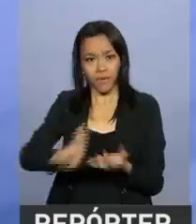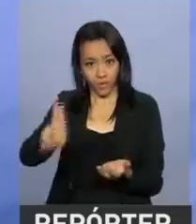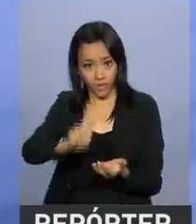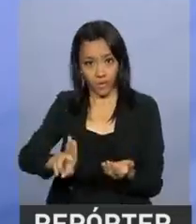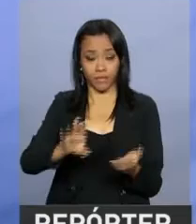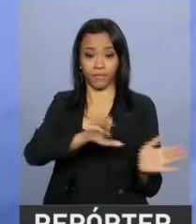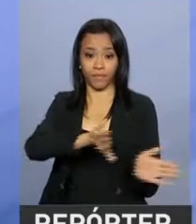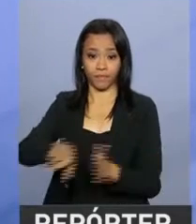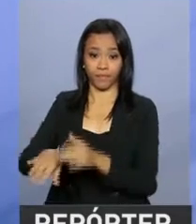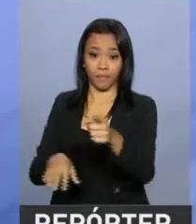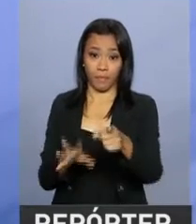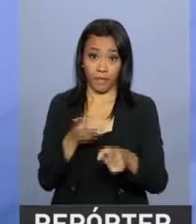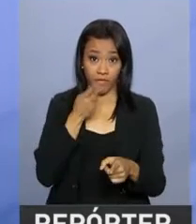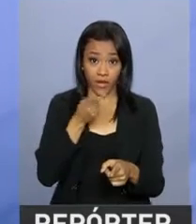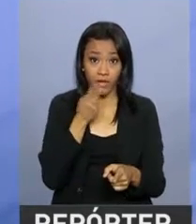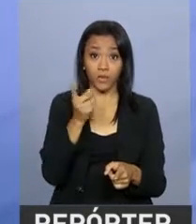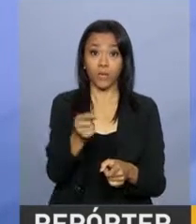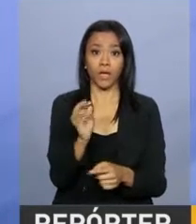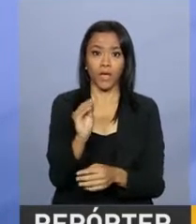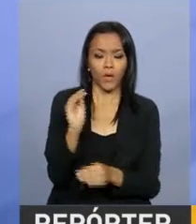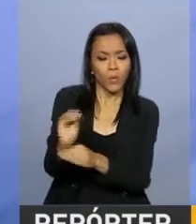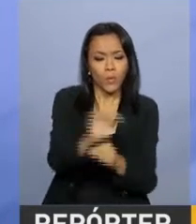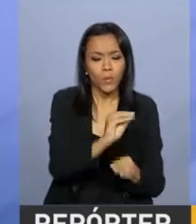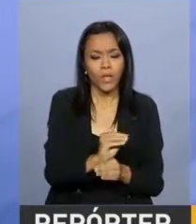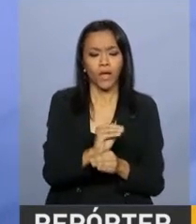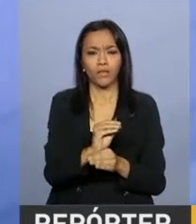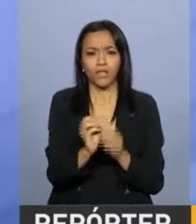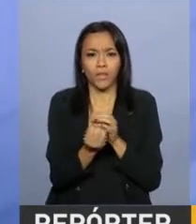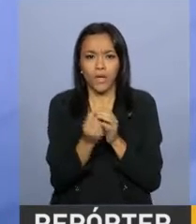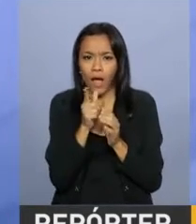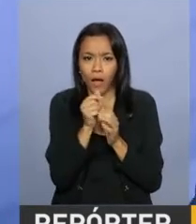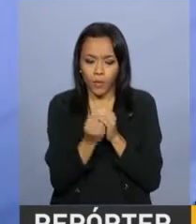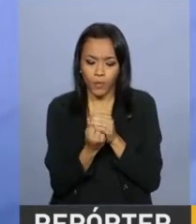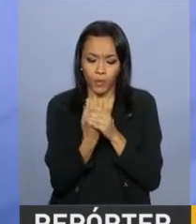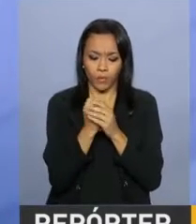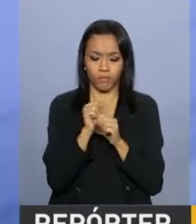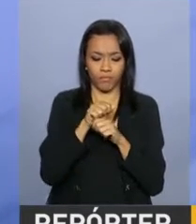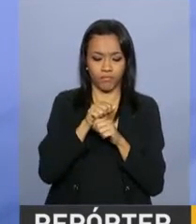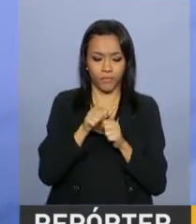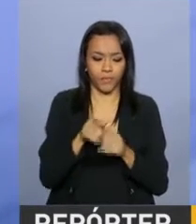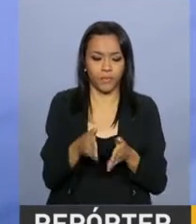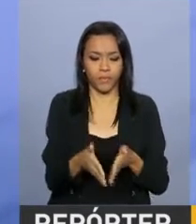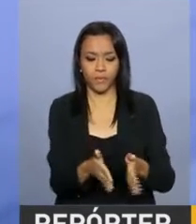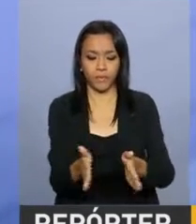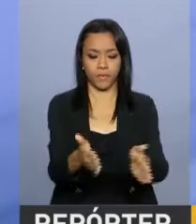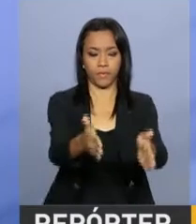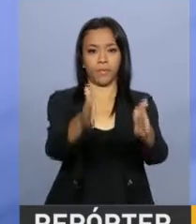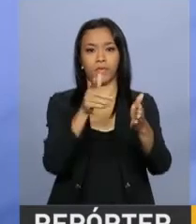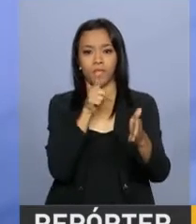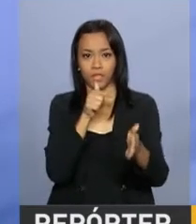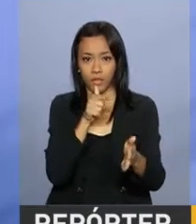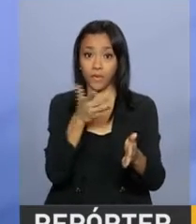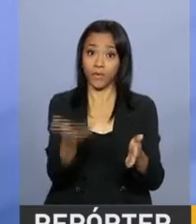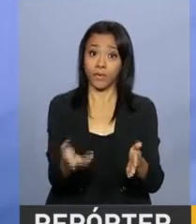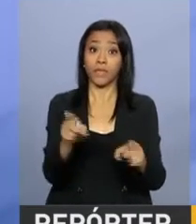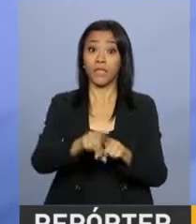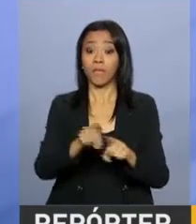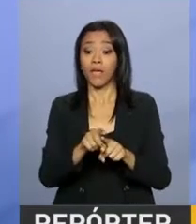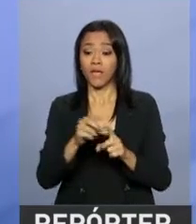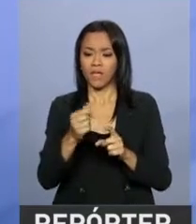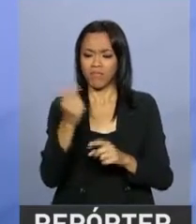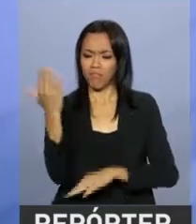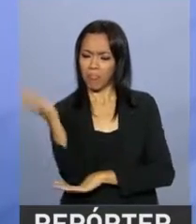A proteção e recuperação de nascentes, controle de processos erosivos e recuperação de áreas